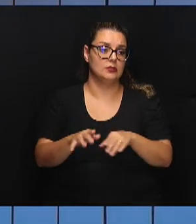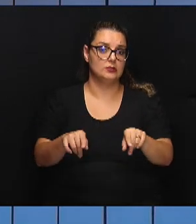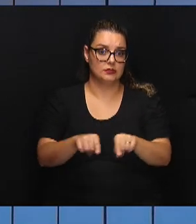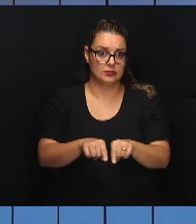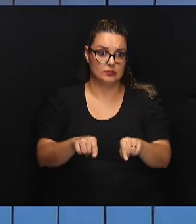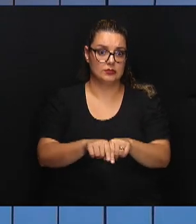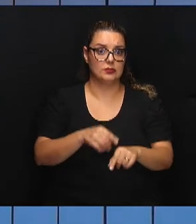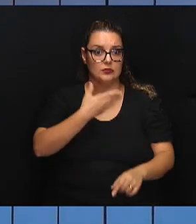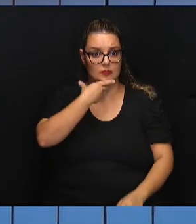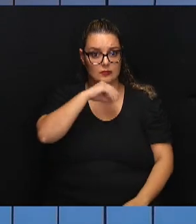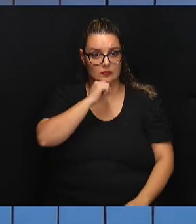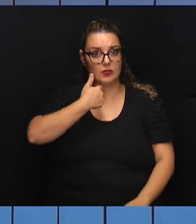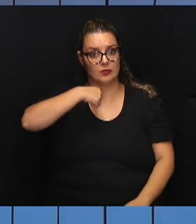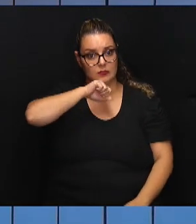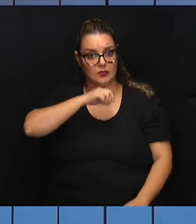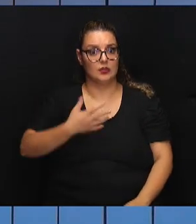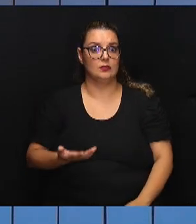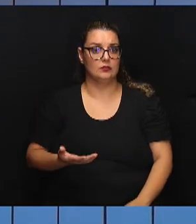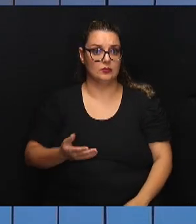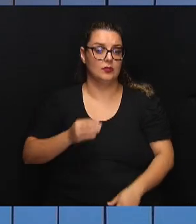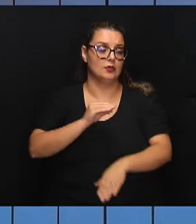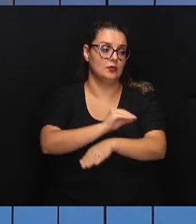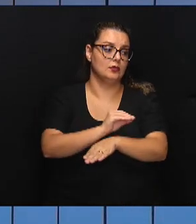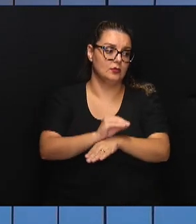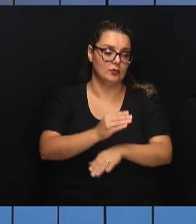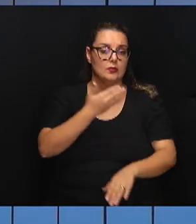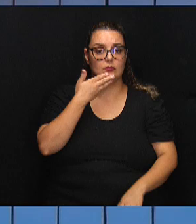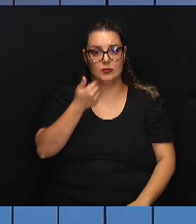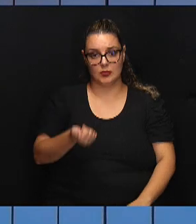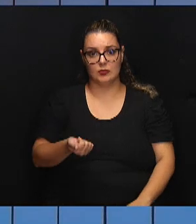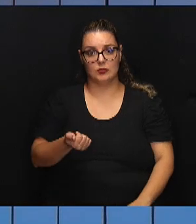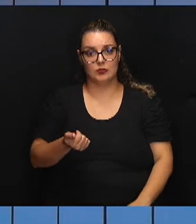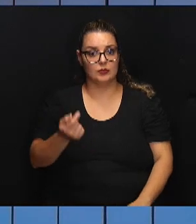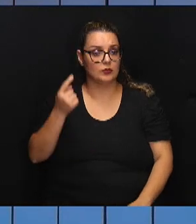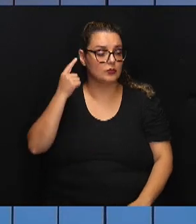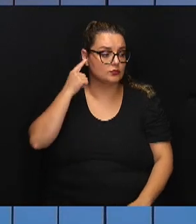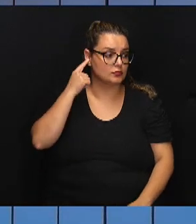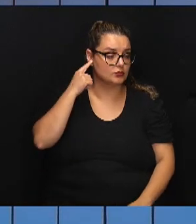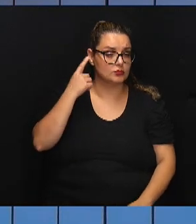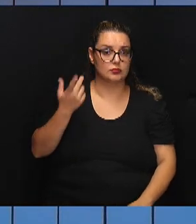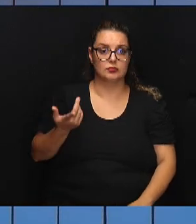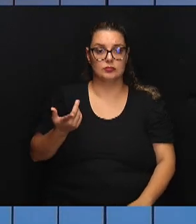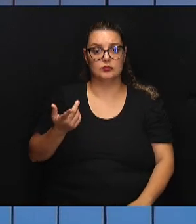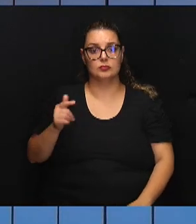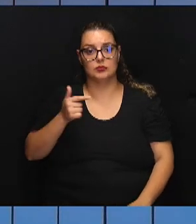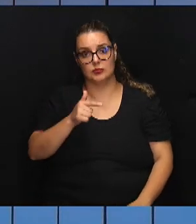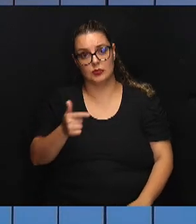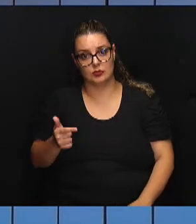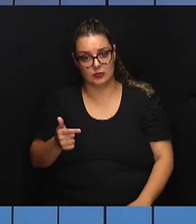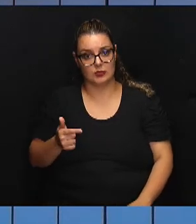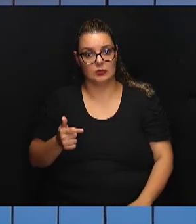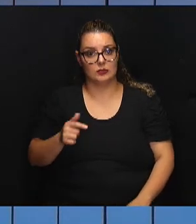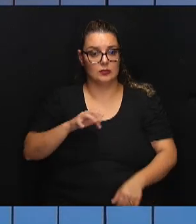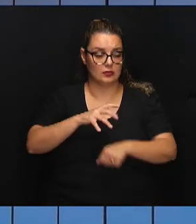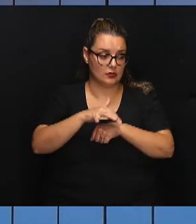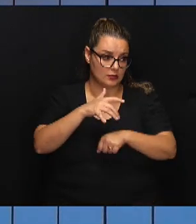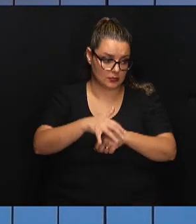para os pais, né, cuidarem aí melhor dos ouvidos, não terem também tanta